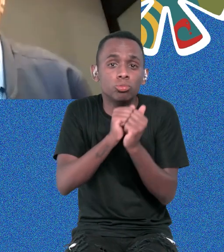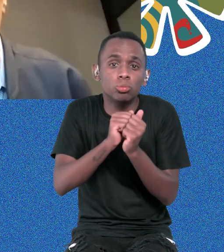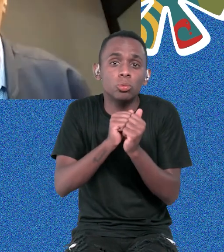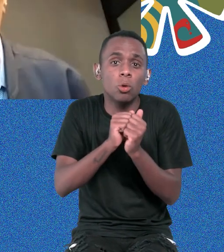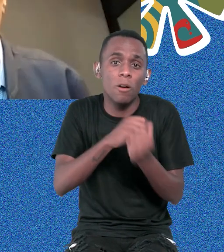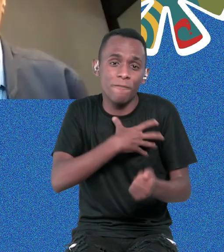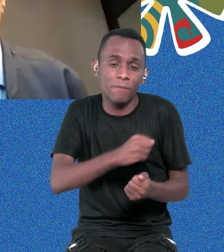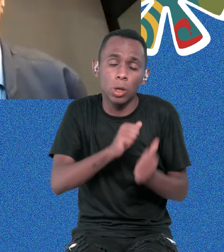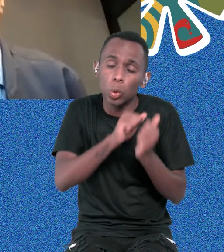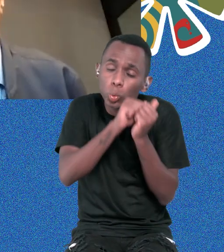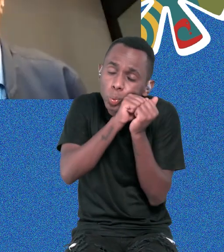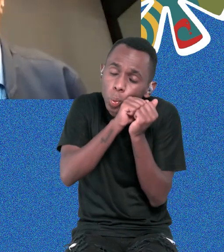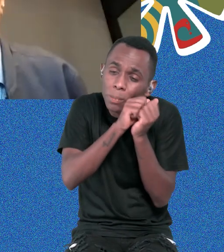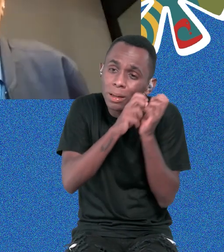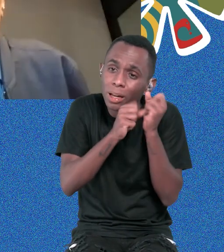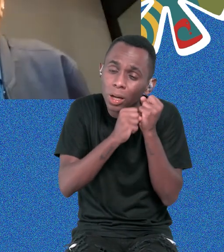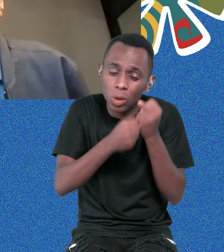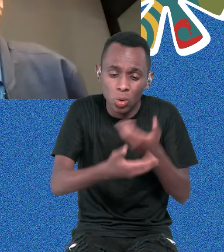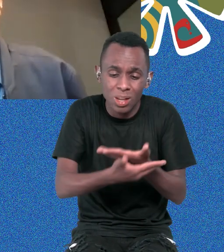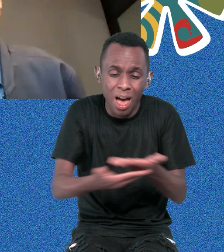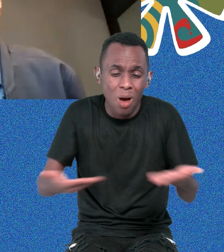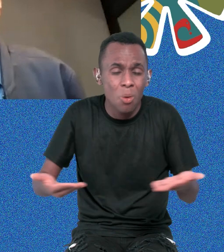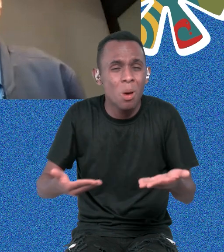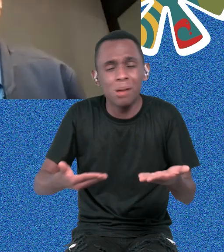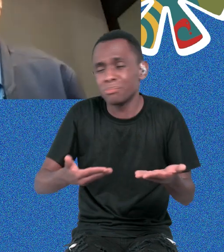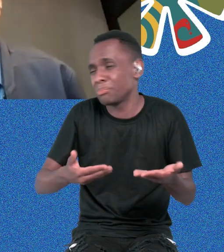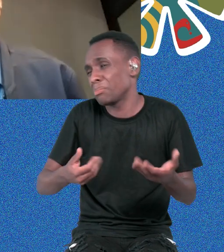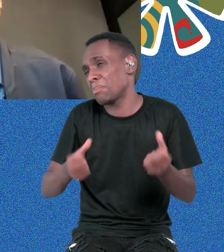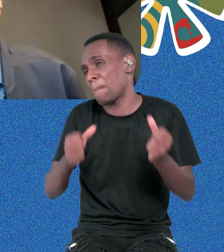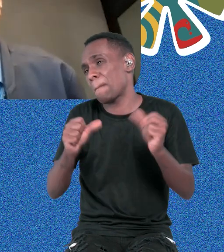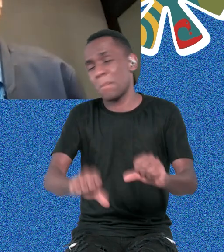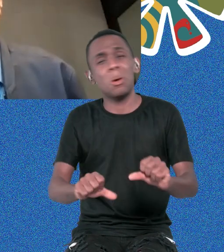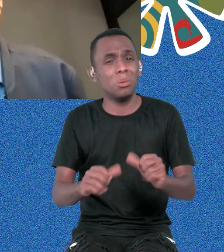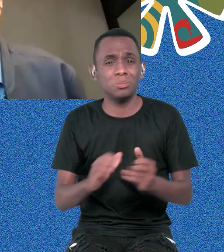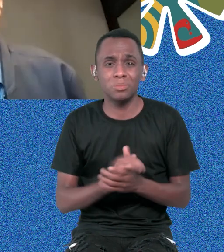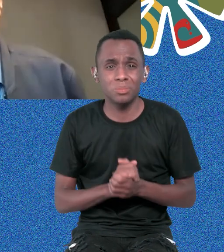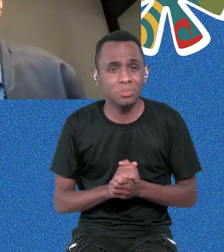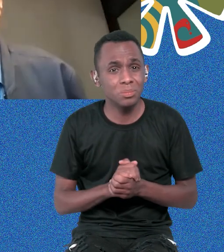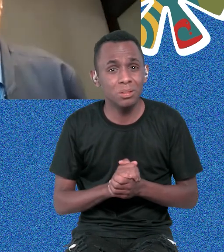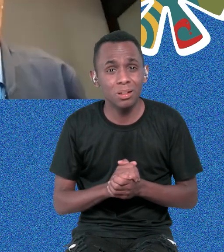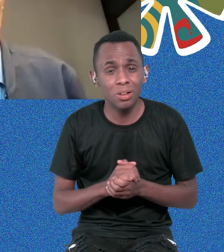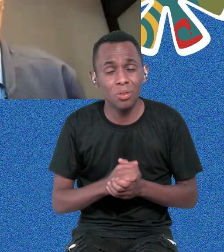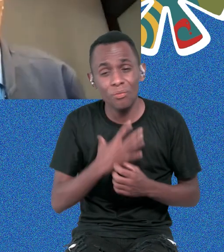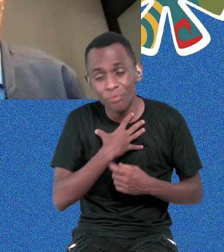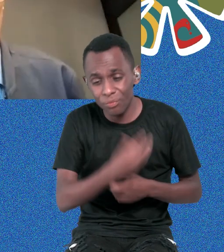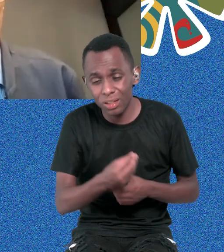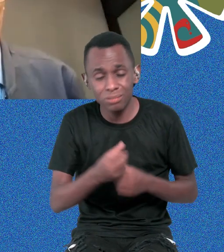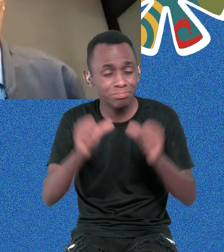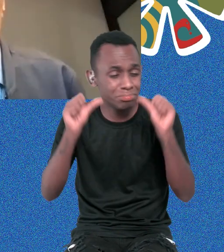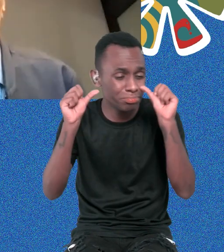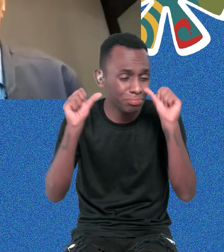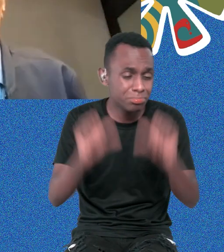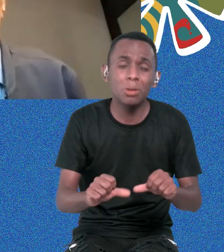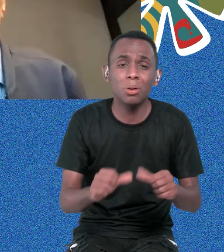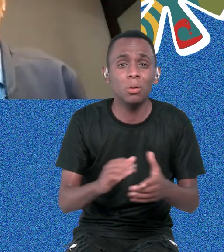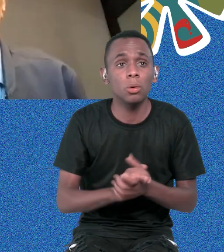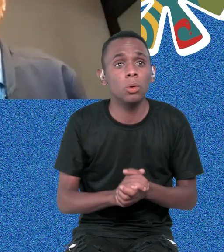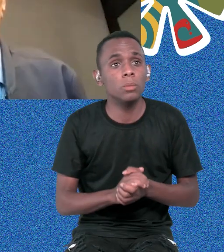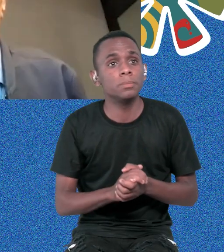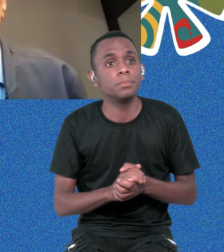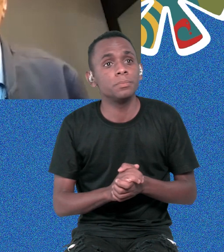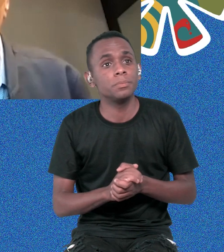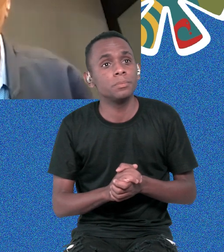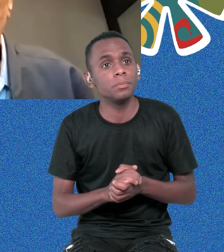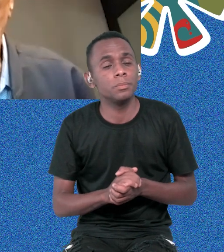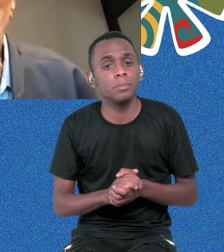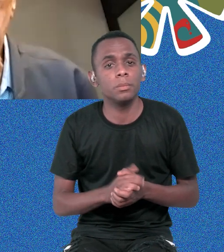de cartões. Isso é terrível. Terrível para a mãe, terrível para os filhos. O